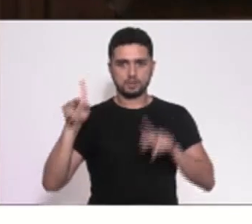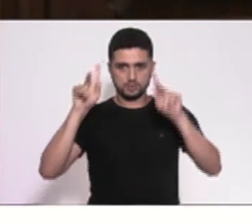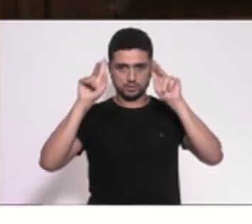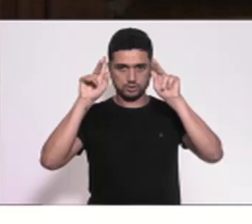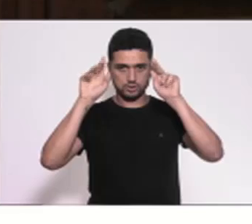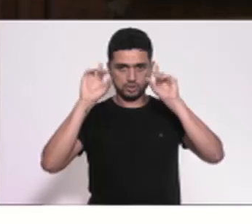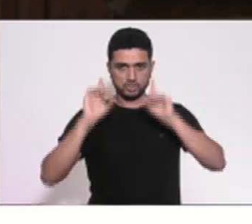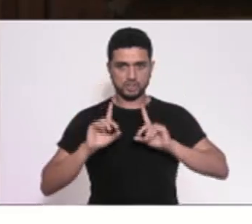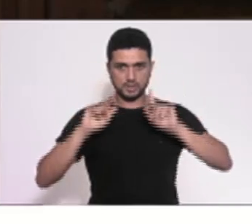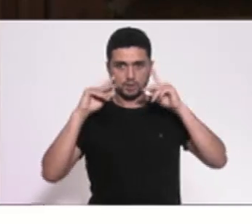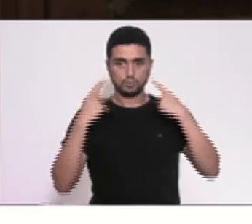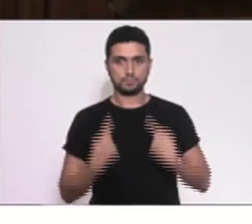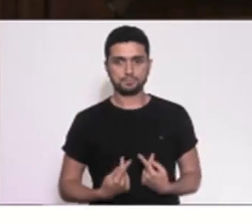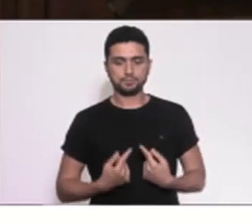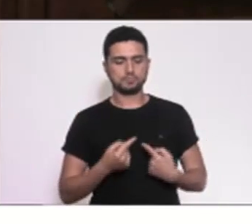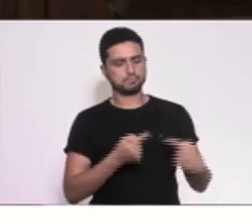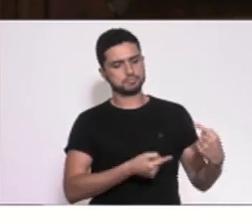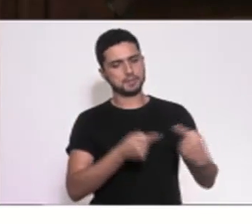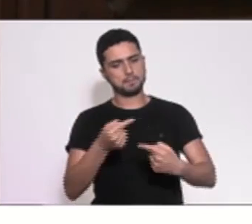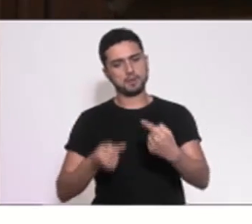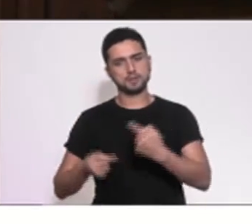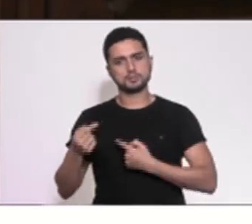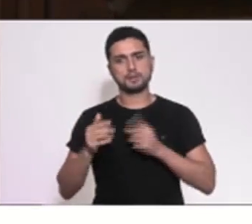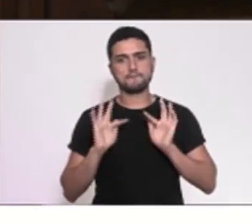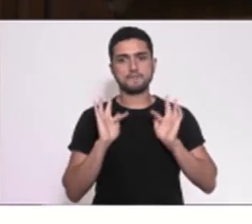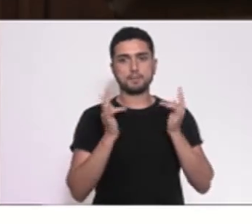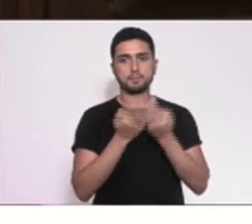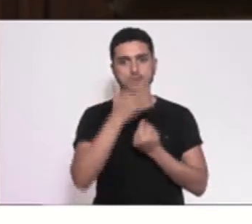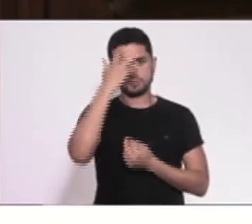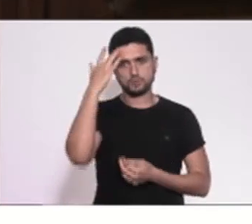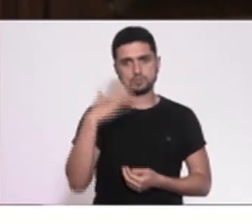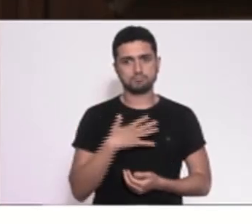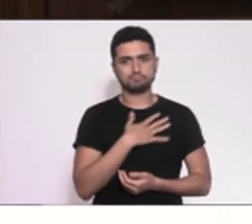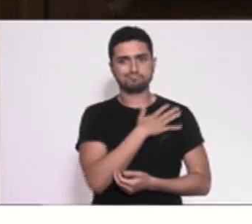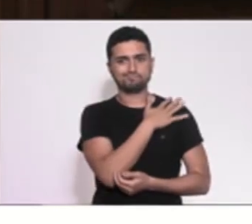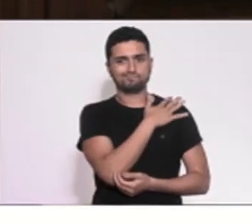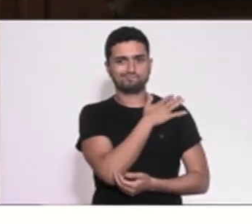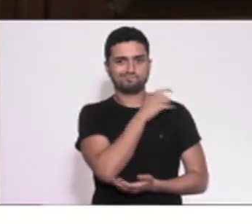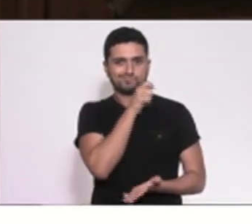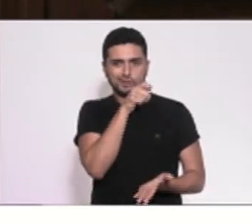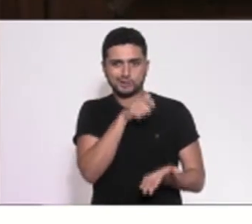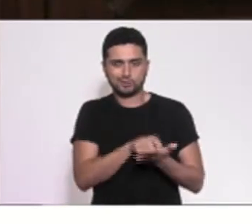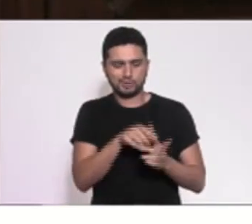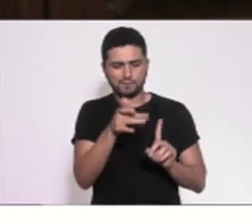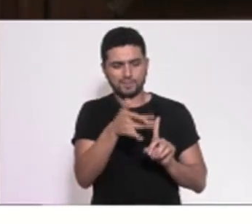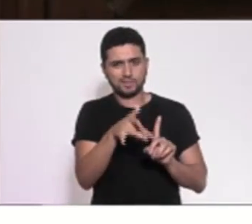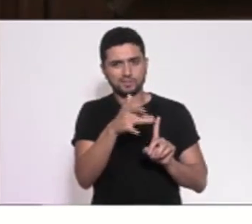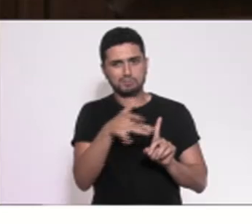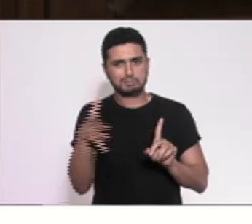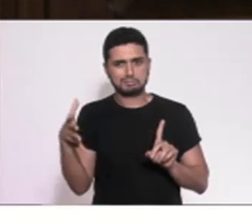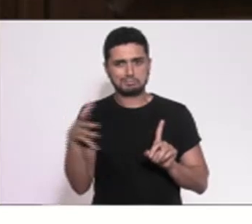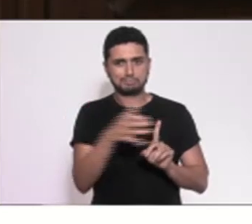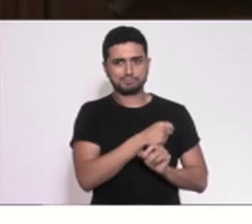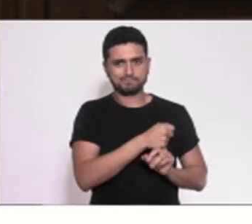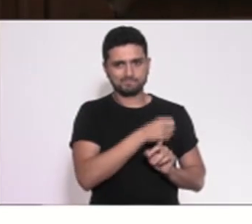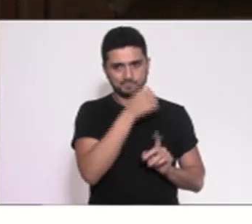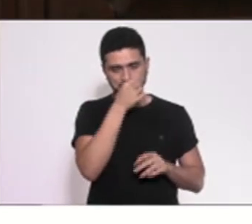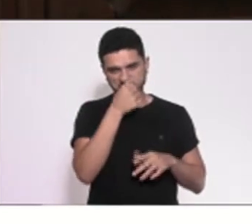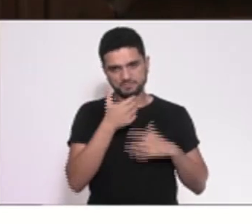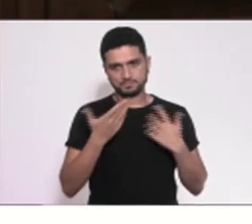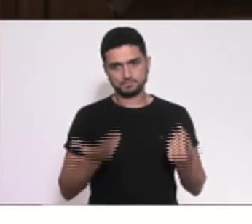debate com esses familiares, porque a gente precisa falar o tempo inteiro que precisamos